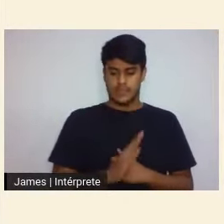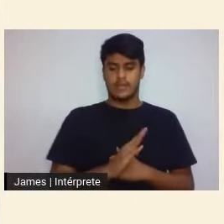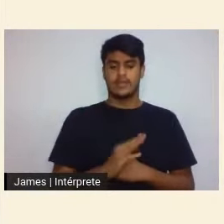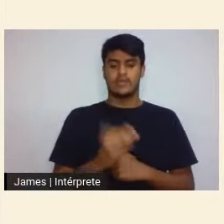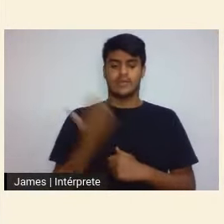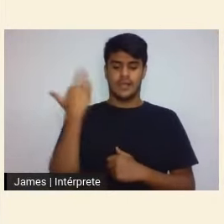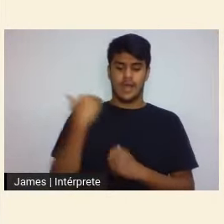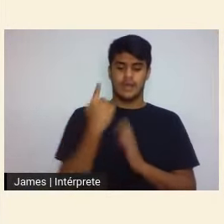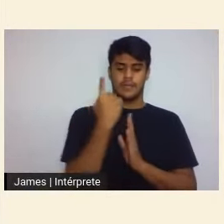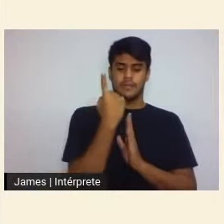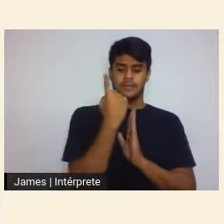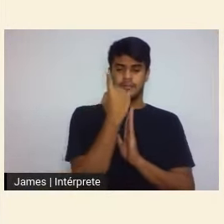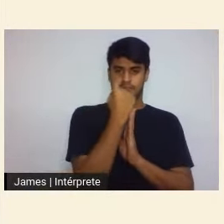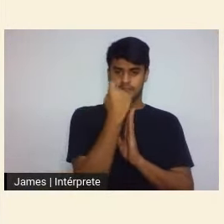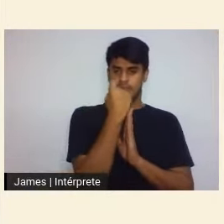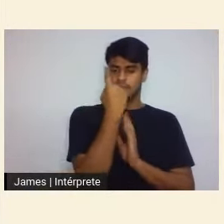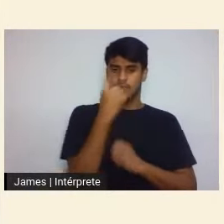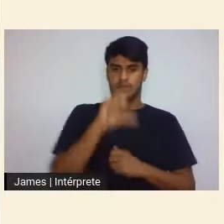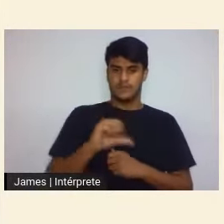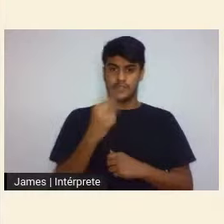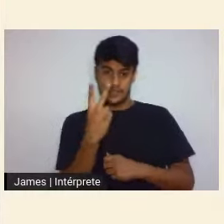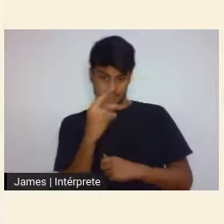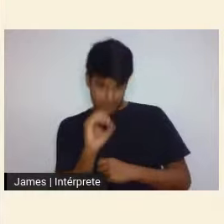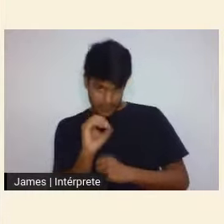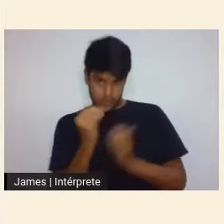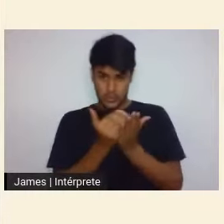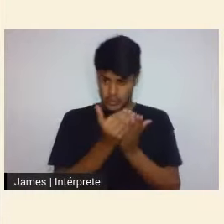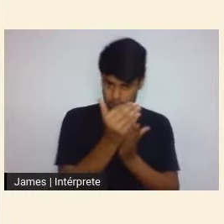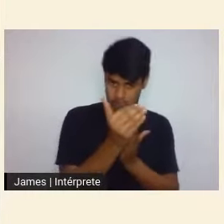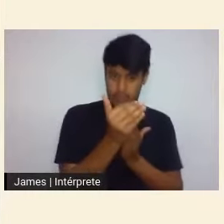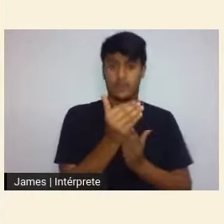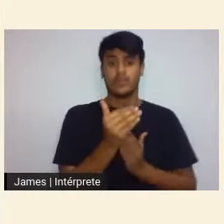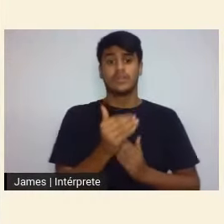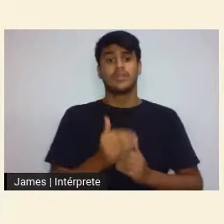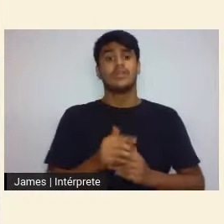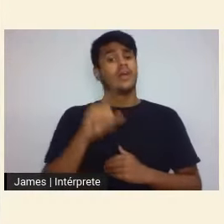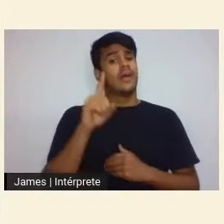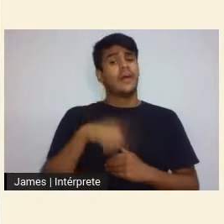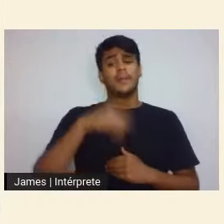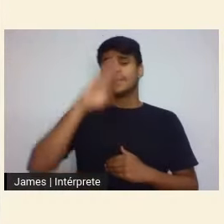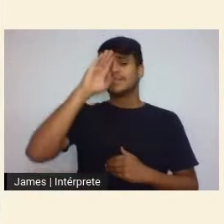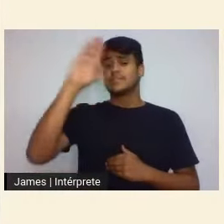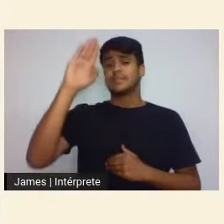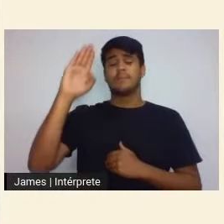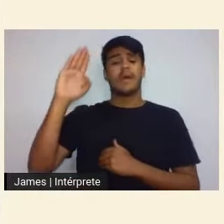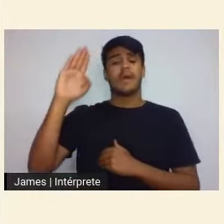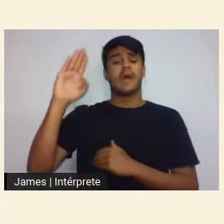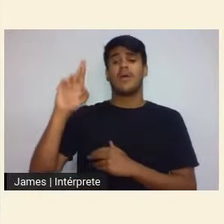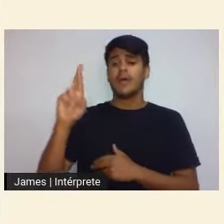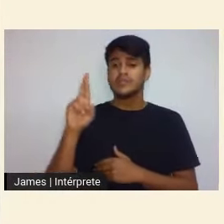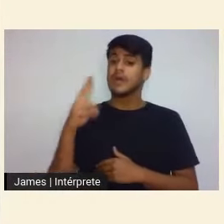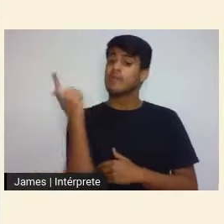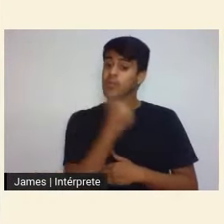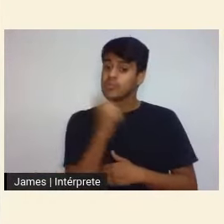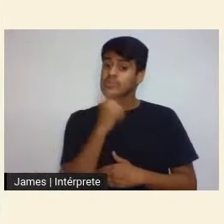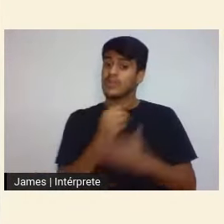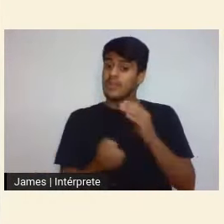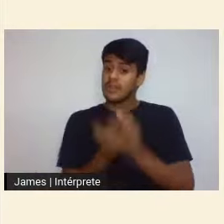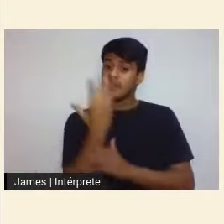XX foi o grande responsável pelas formulações mais importantes para a construção de uma